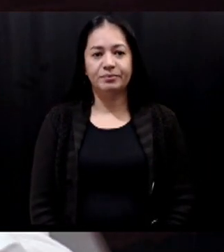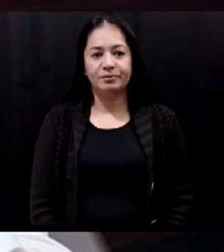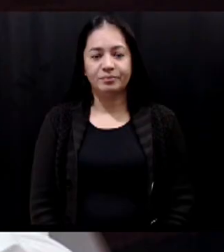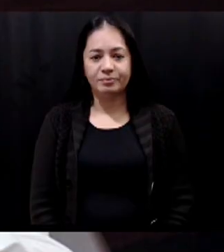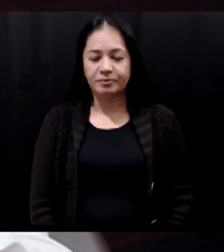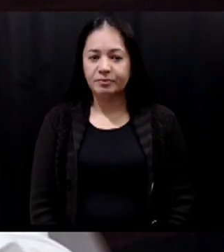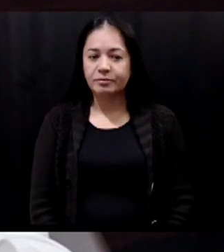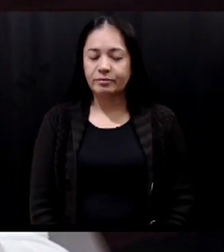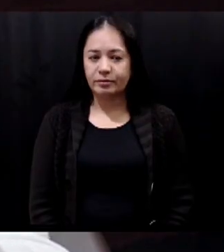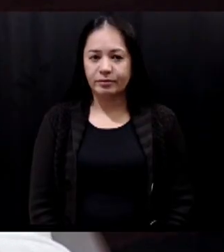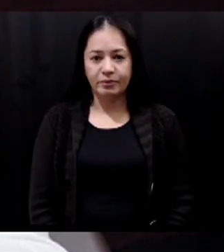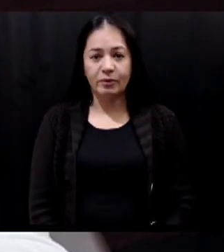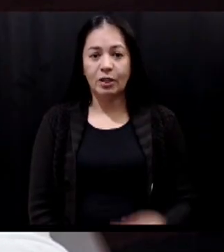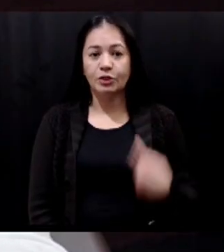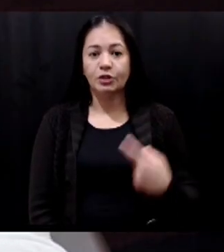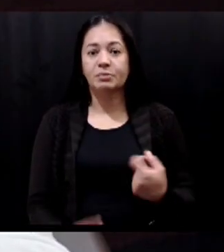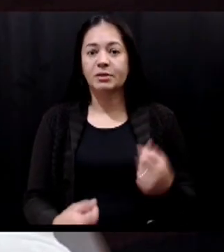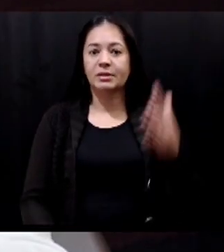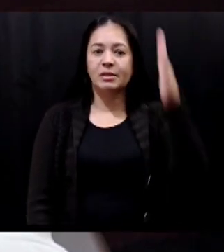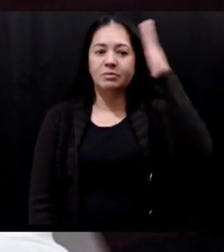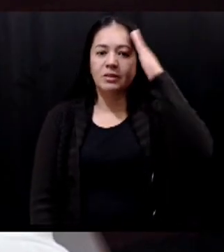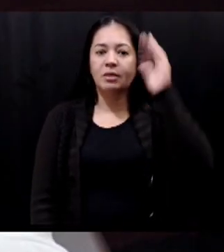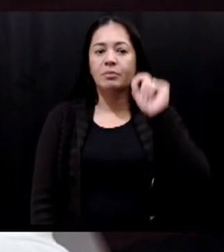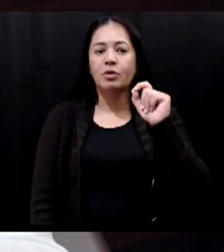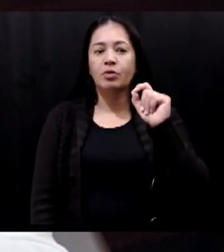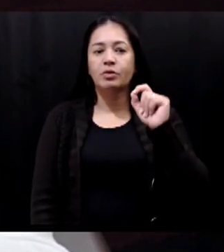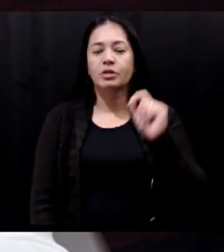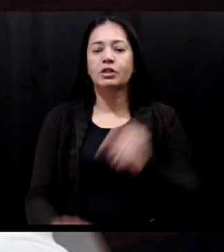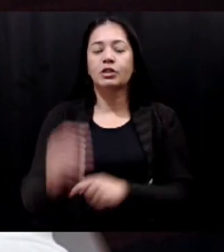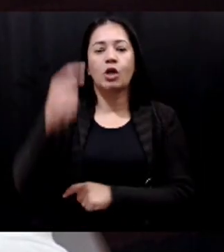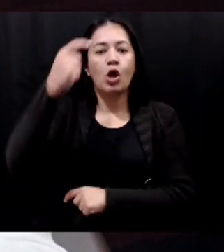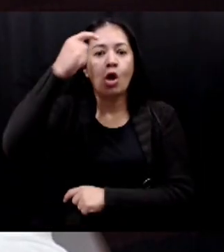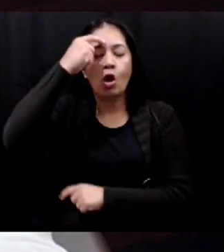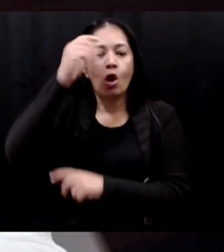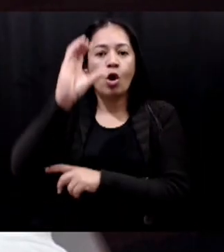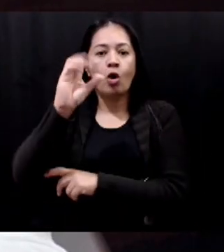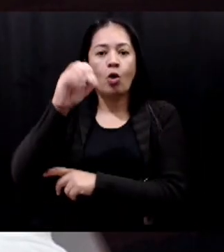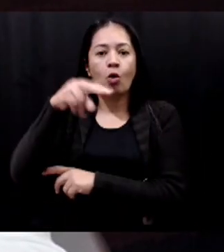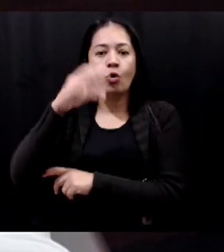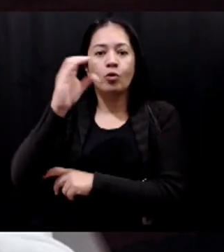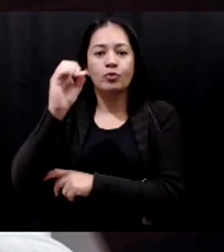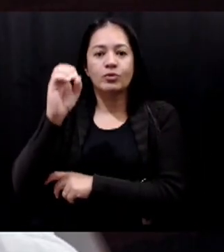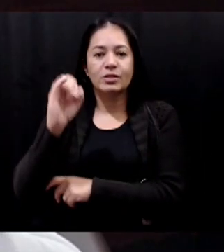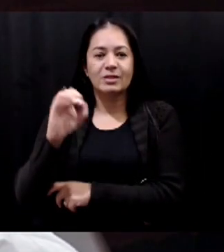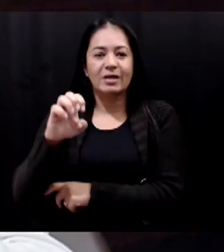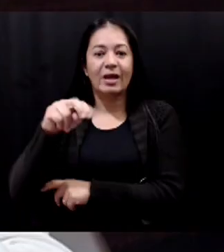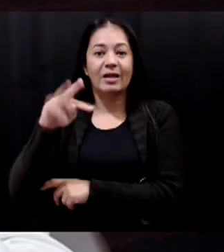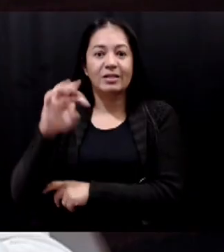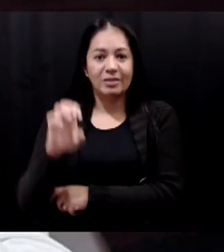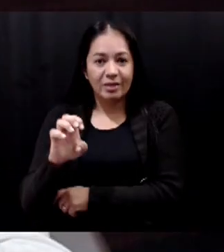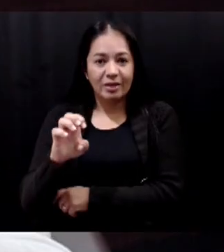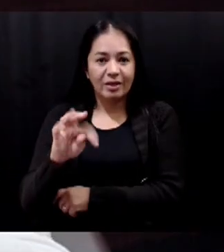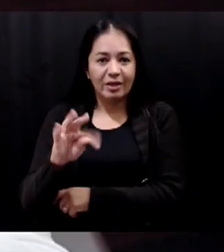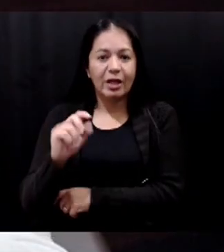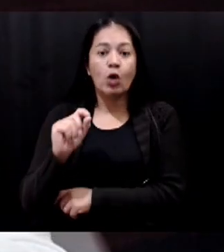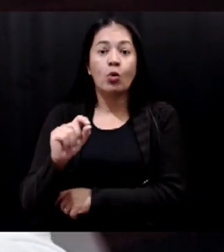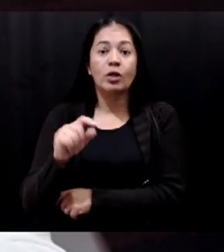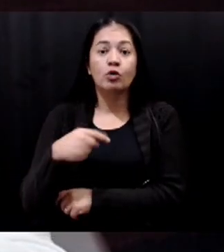saber diferenciar, né? O que é o nosso consciente? Nosso consciente é aquilo que a gente